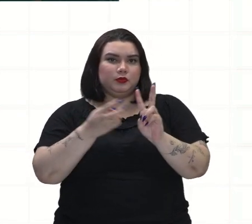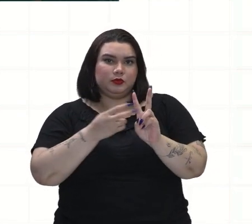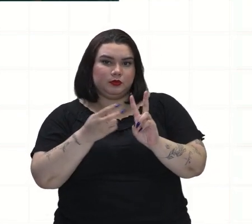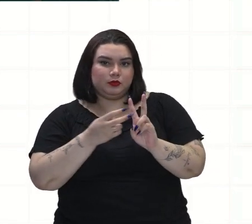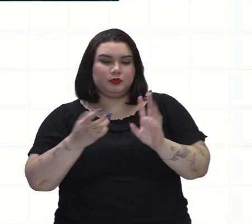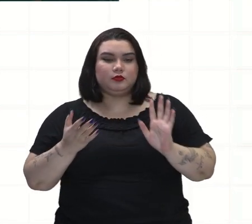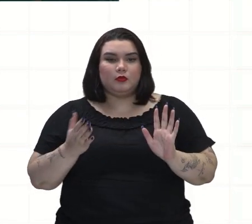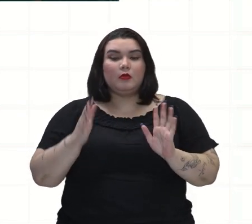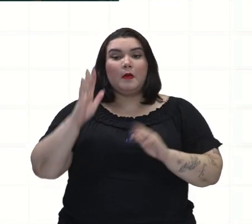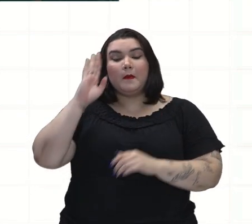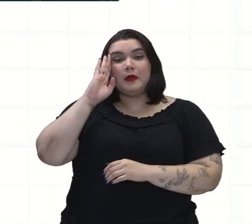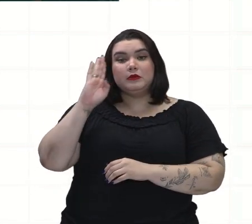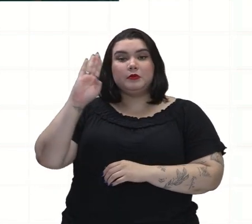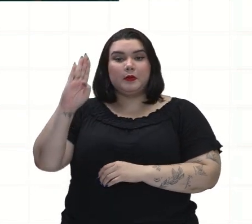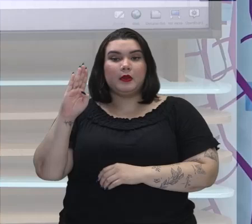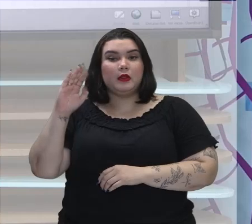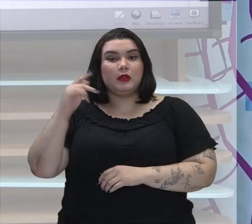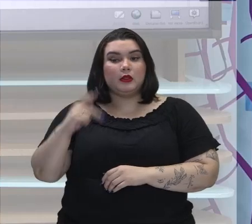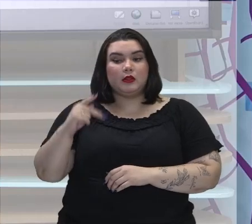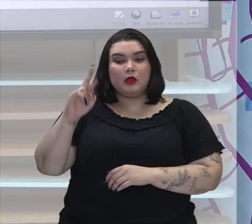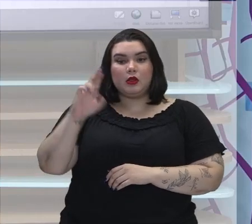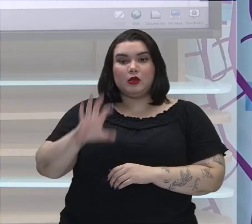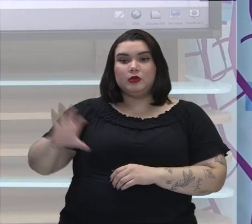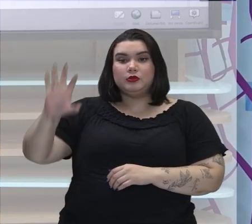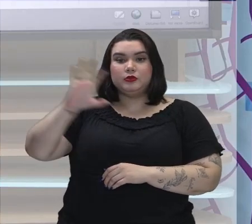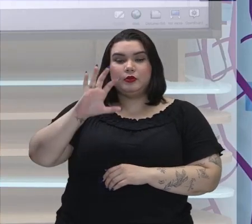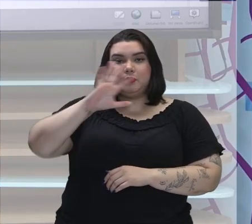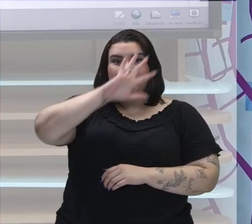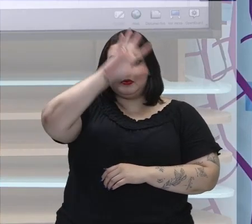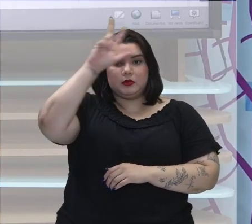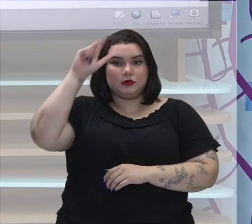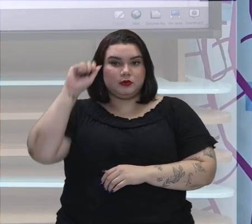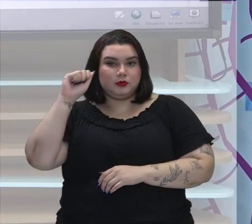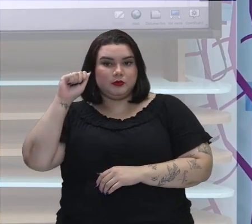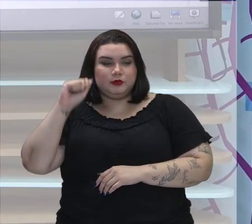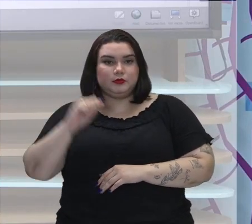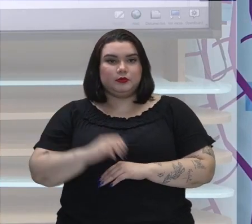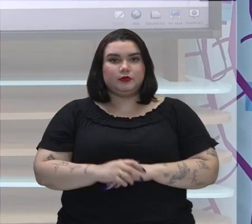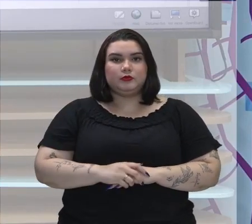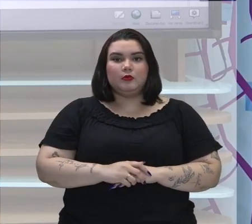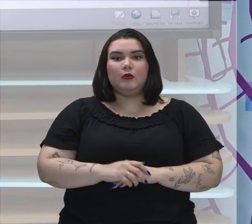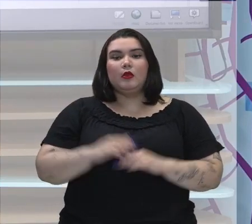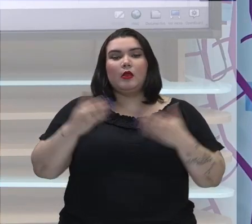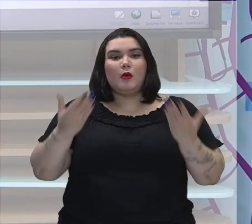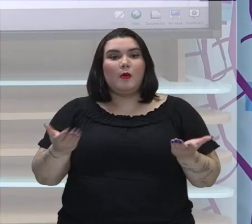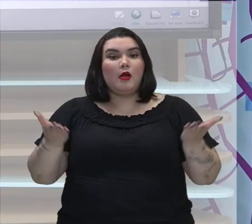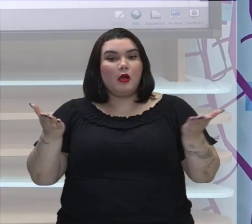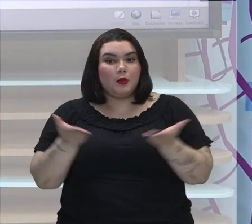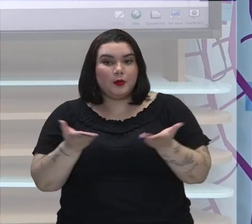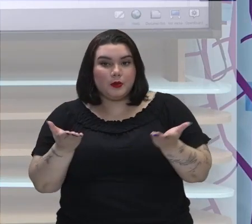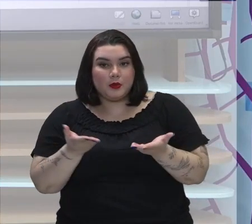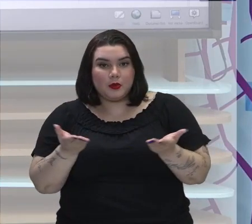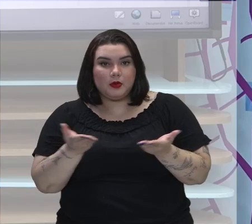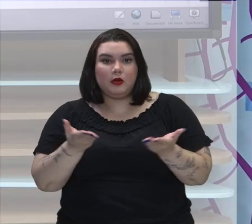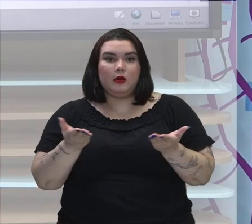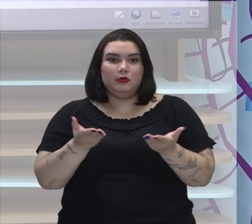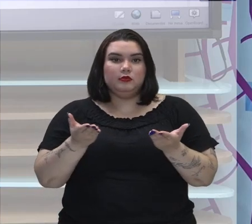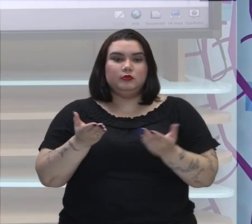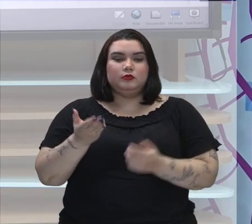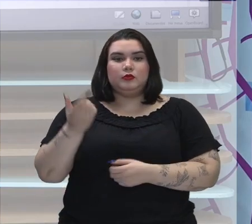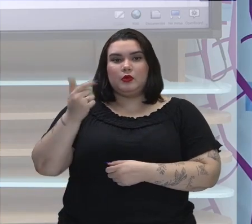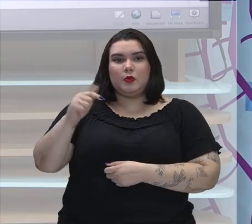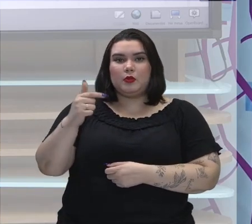momento, principalmente na região amazônica. Vai ser o quê? Agora você não tem a Companhia